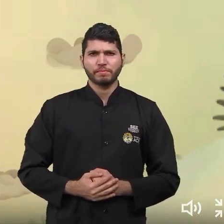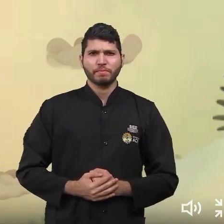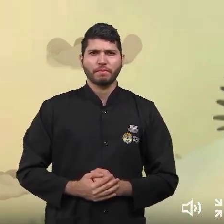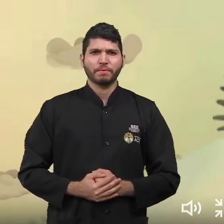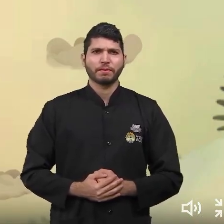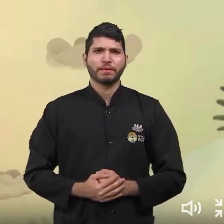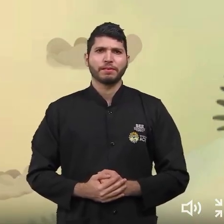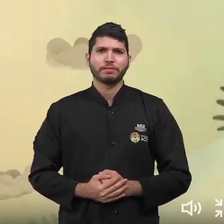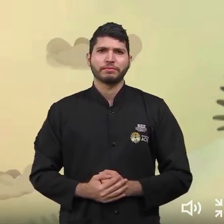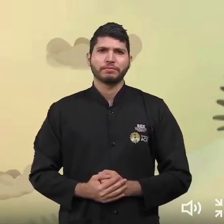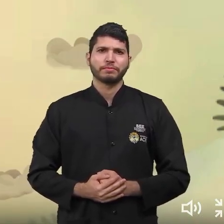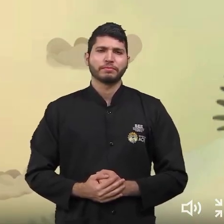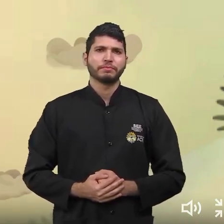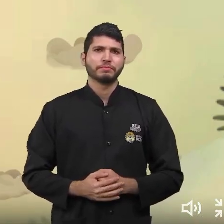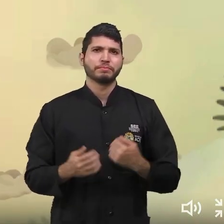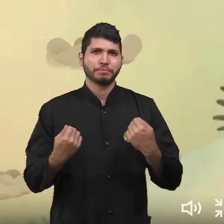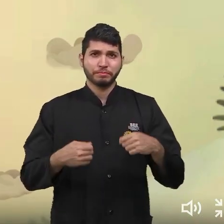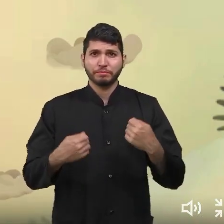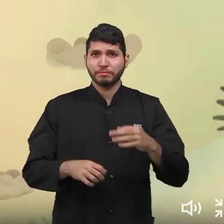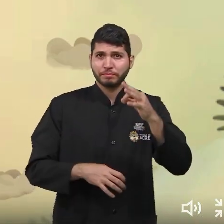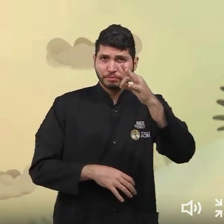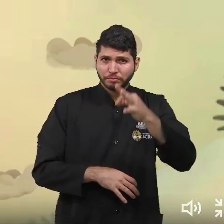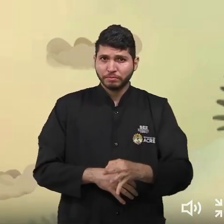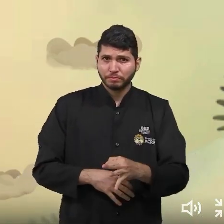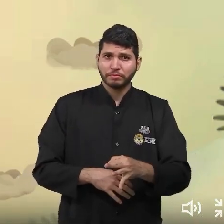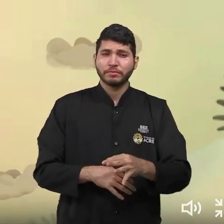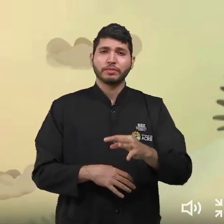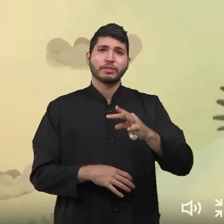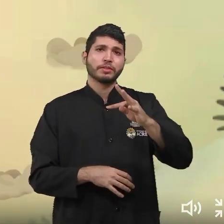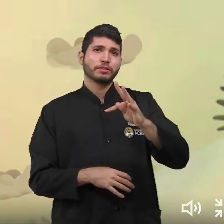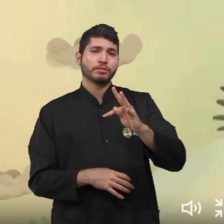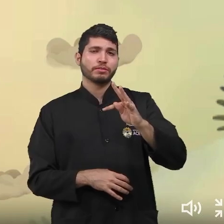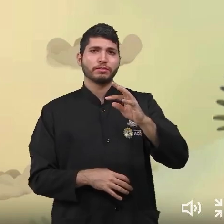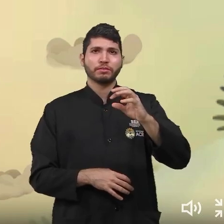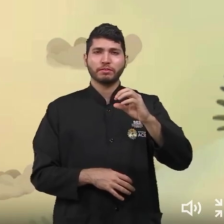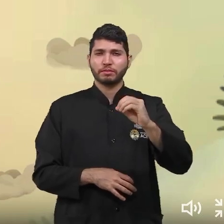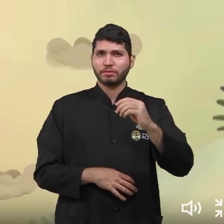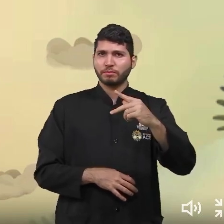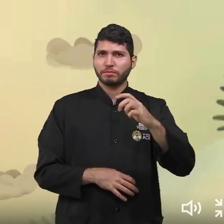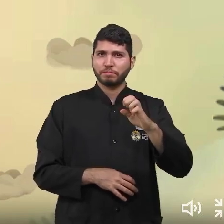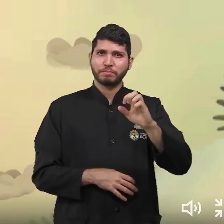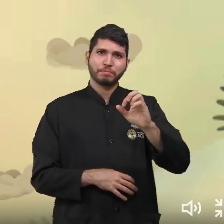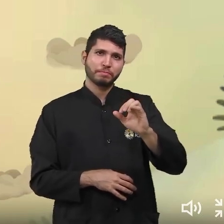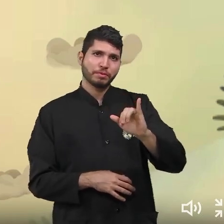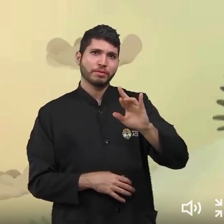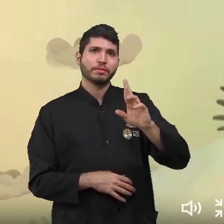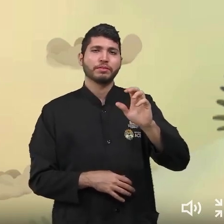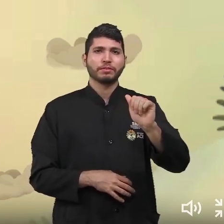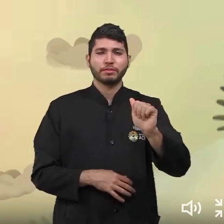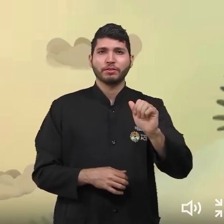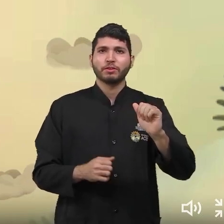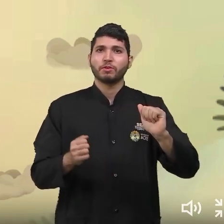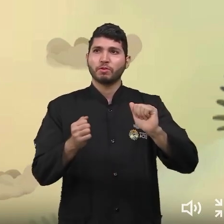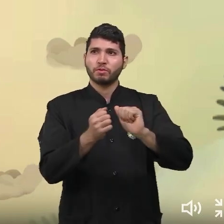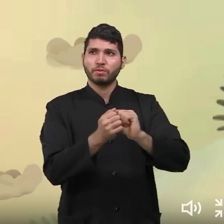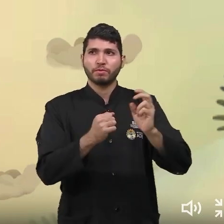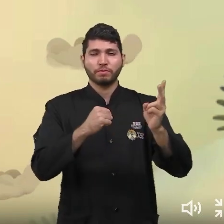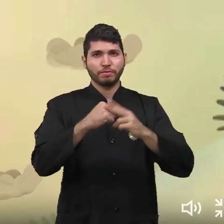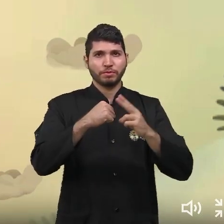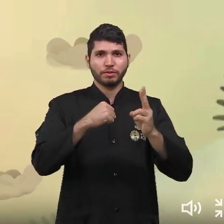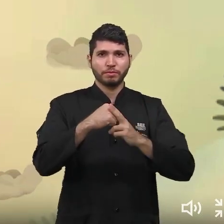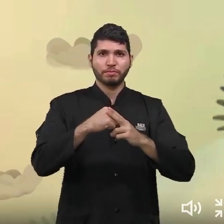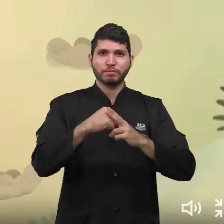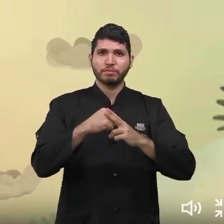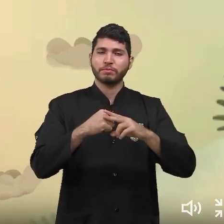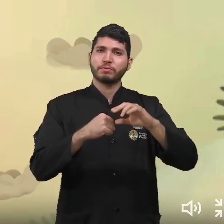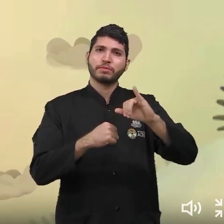Aí nós temos que acertar as topeiras que estiverem corretas, ou seja, os verbos que estiverem no pretérito imperfeito. Então aqui,